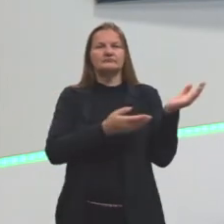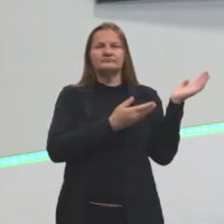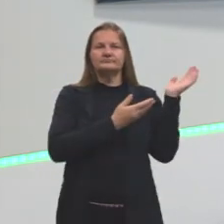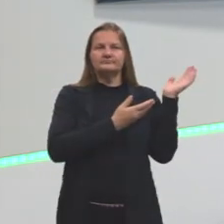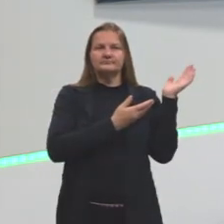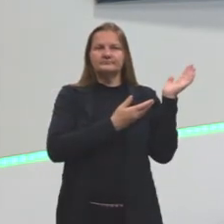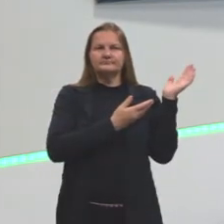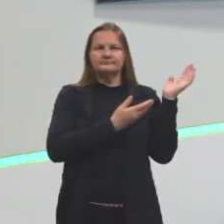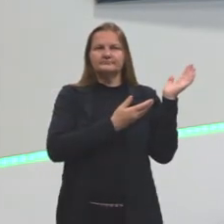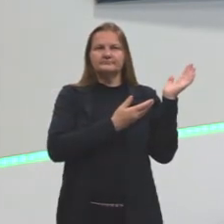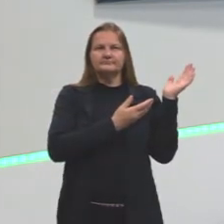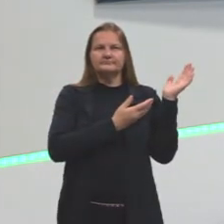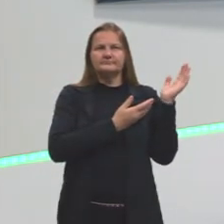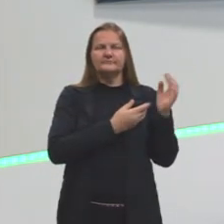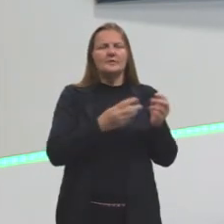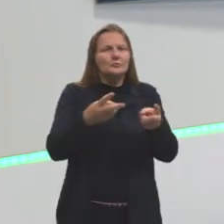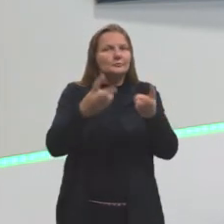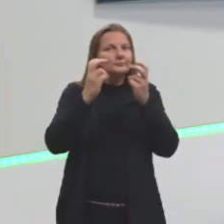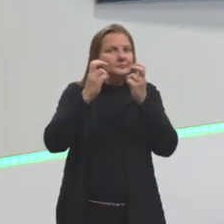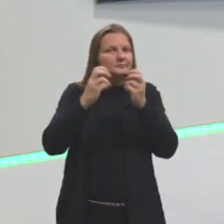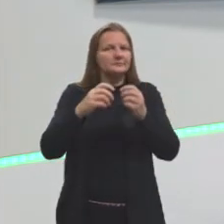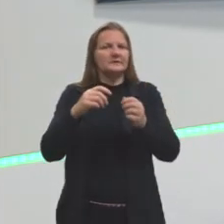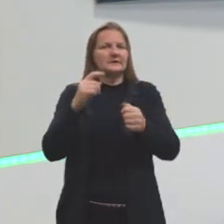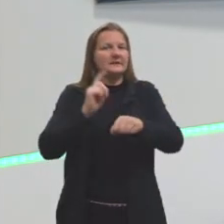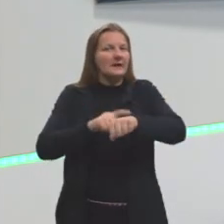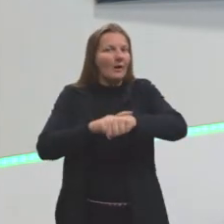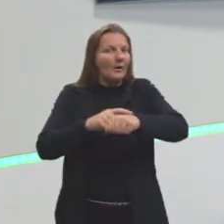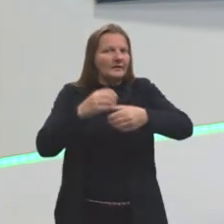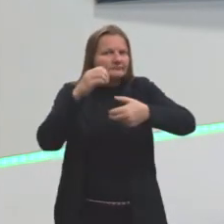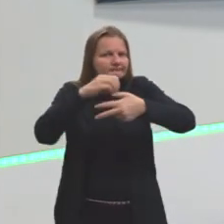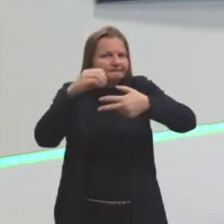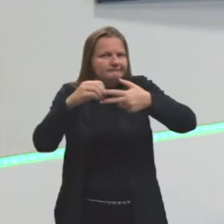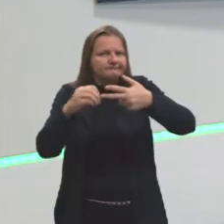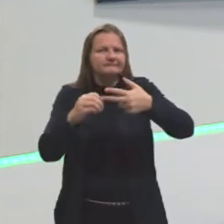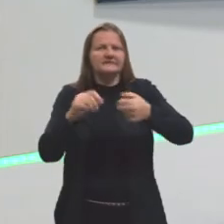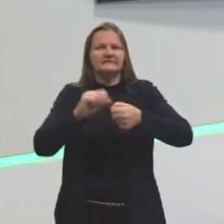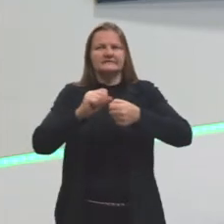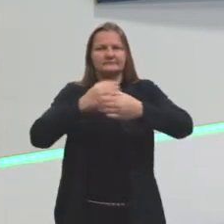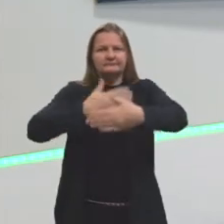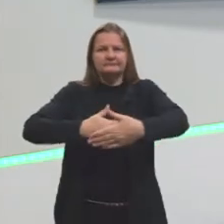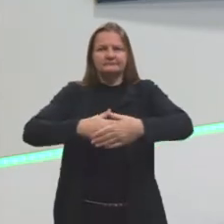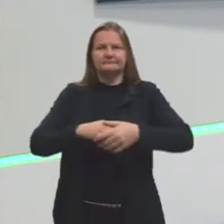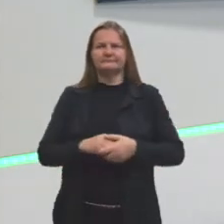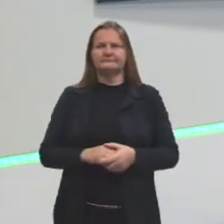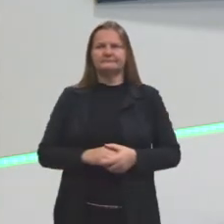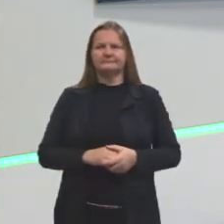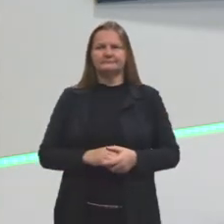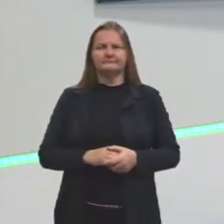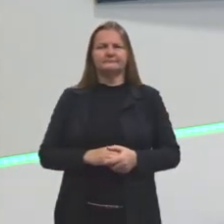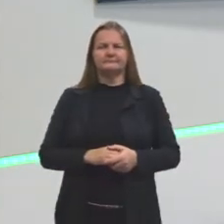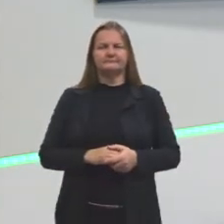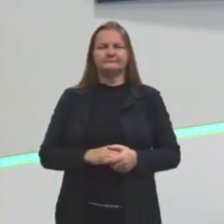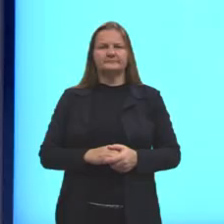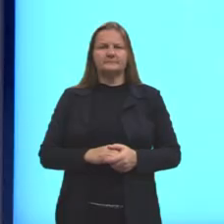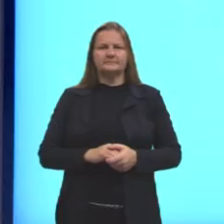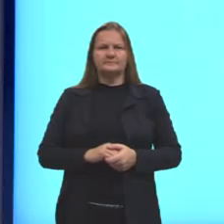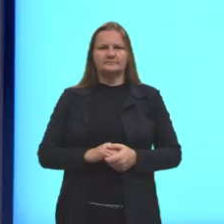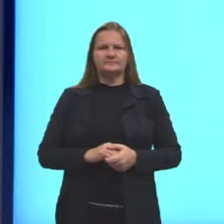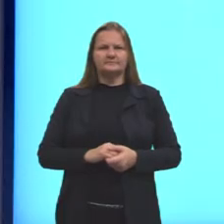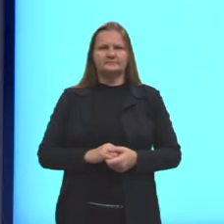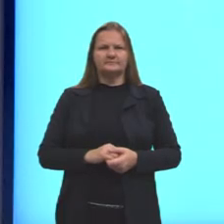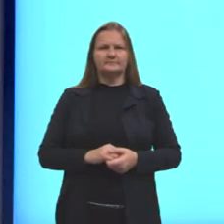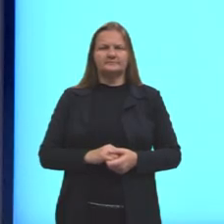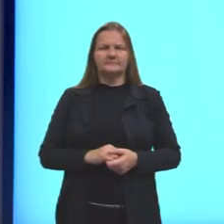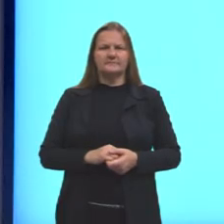aqui né para você identificar na hora das questões para você compreender o que que tá acontecendo né Então esse é o menor valor que a gente tem